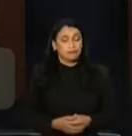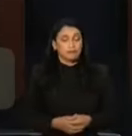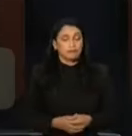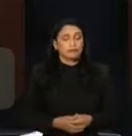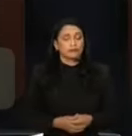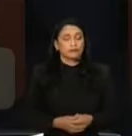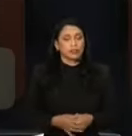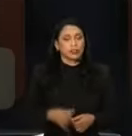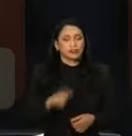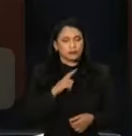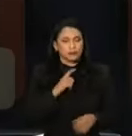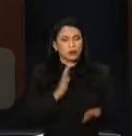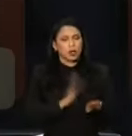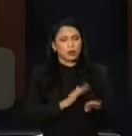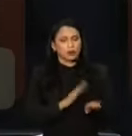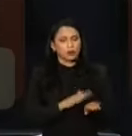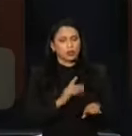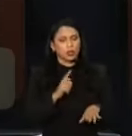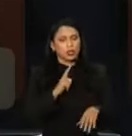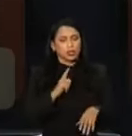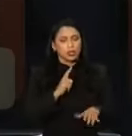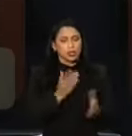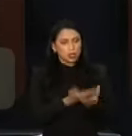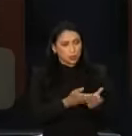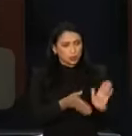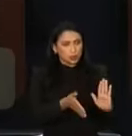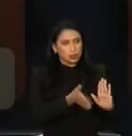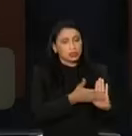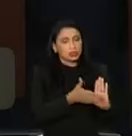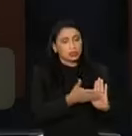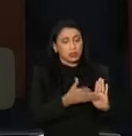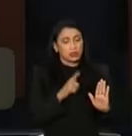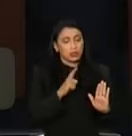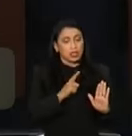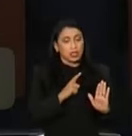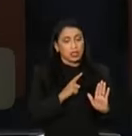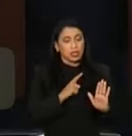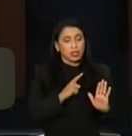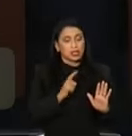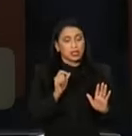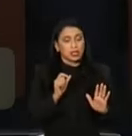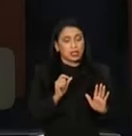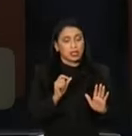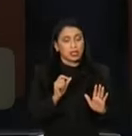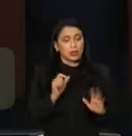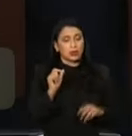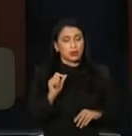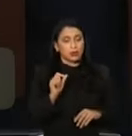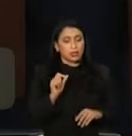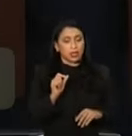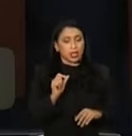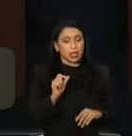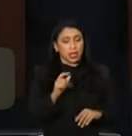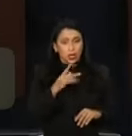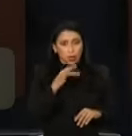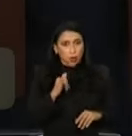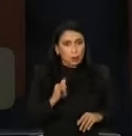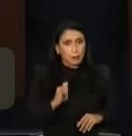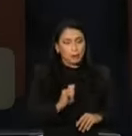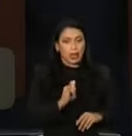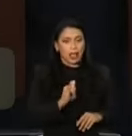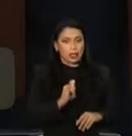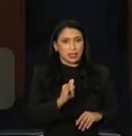Reconhecer a autoria imediata na hipótese dos autos seria uma postura excessivamente paternalista